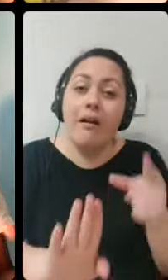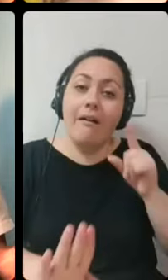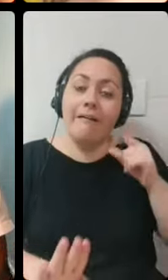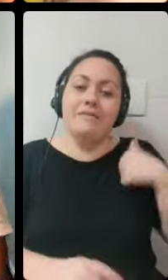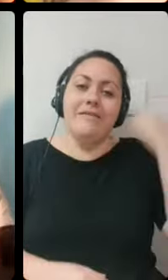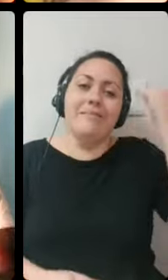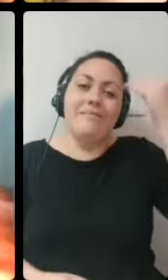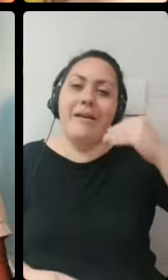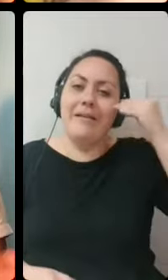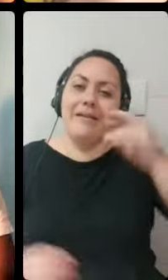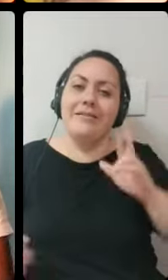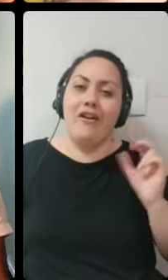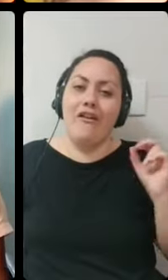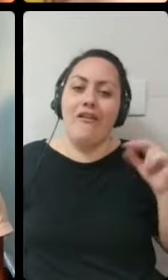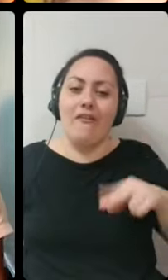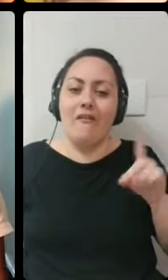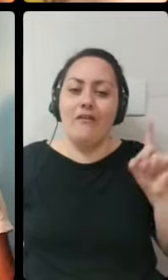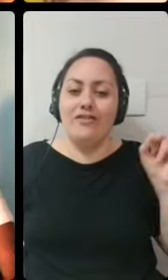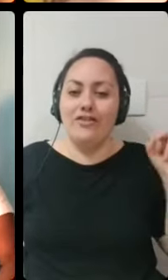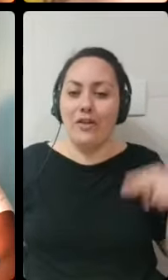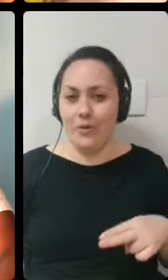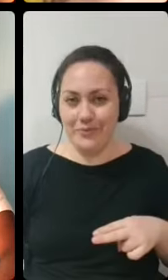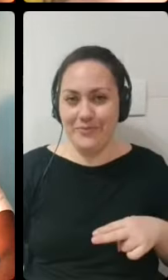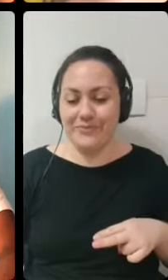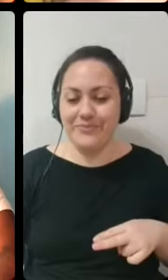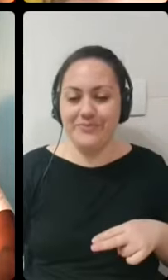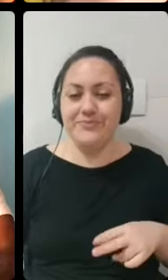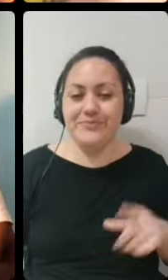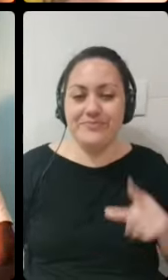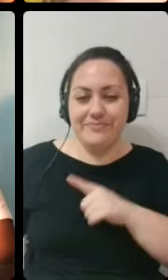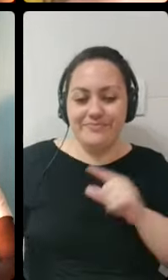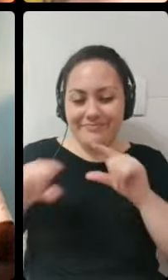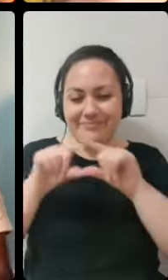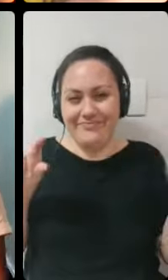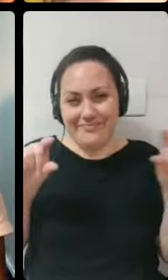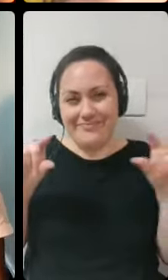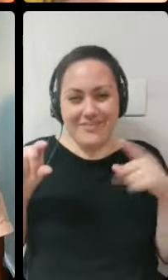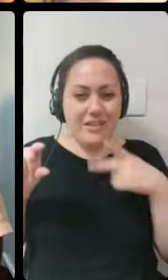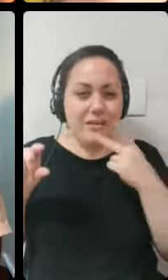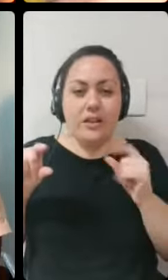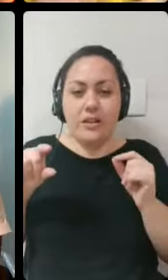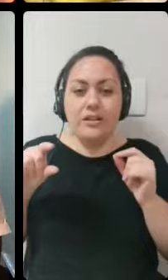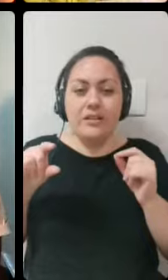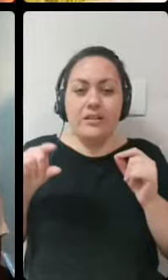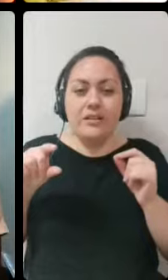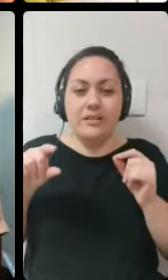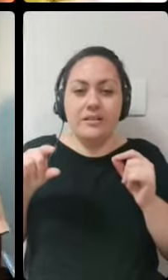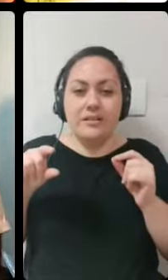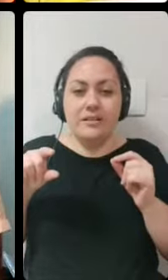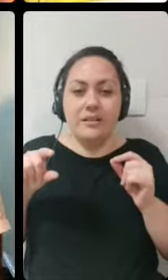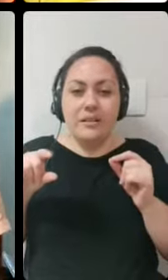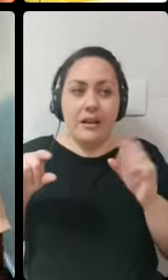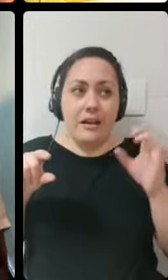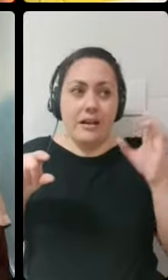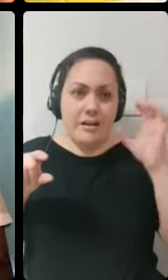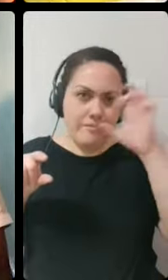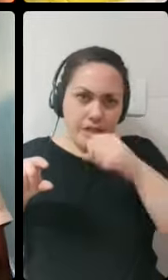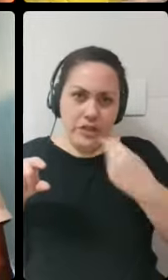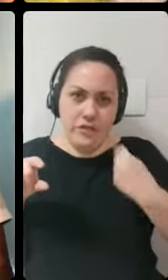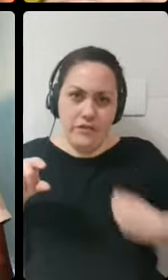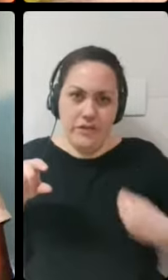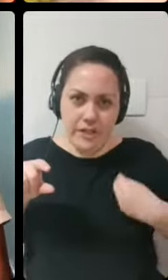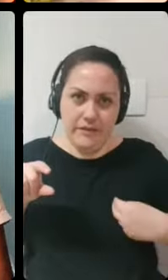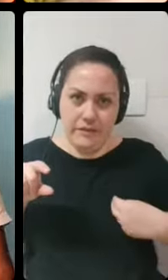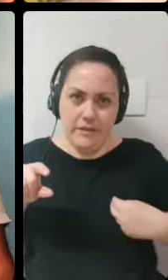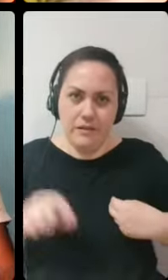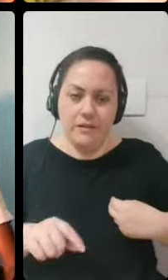do Rondon, né? O slogan do Rondon é lição de vida e cidadania. Então, assim, eu acho que resume muito